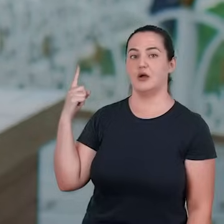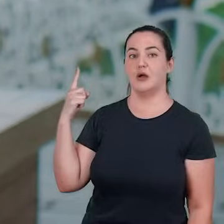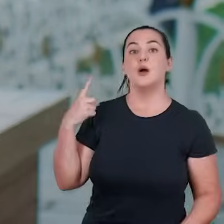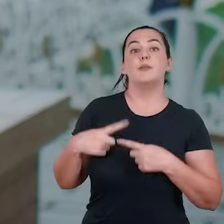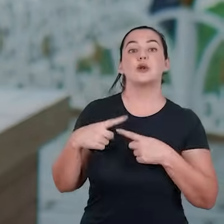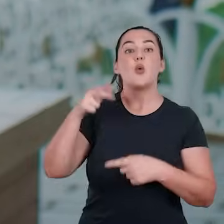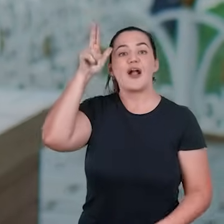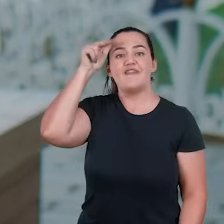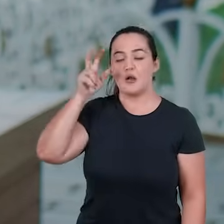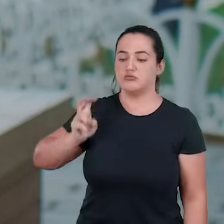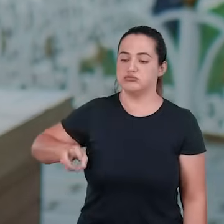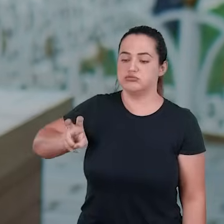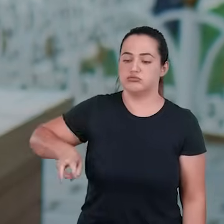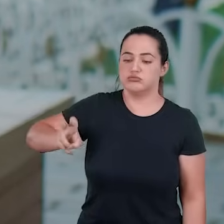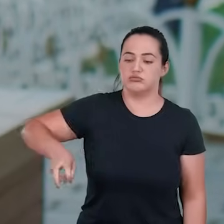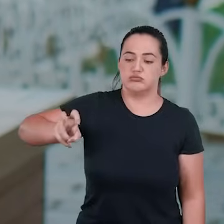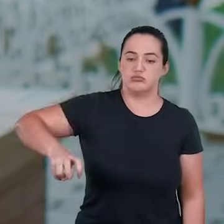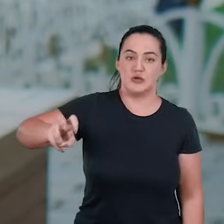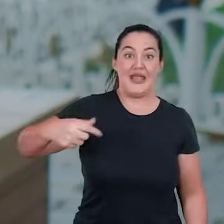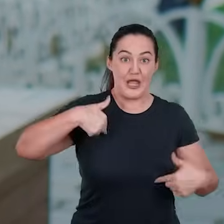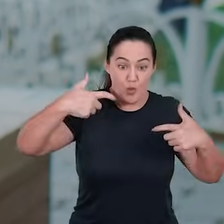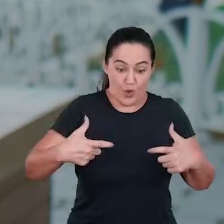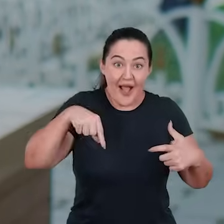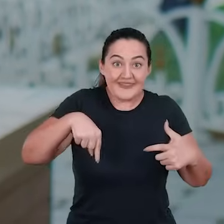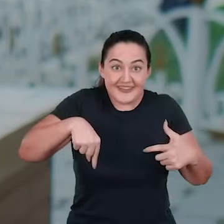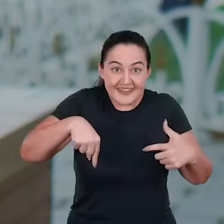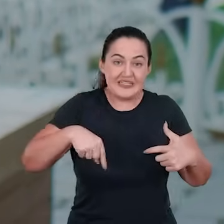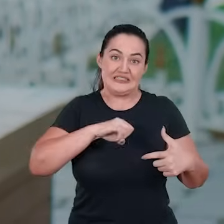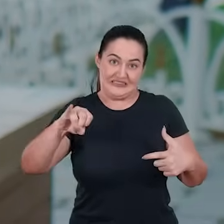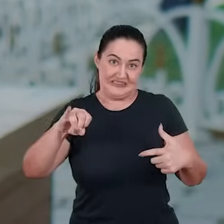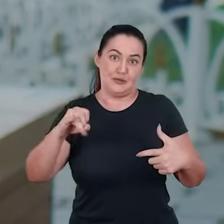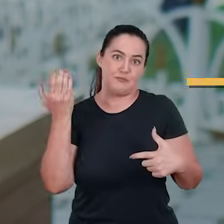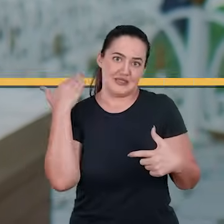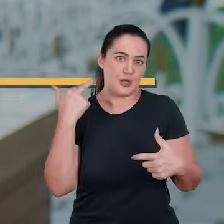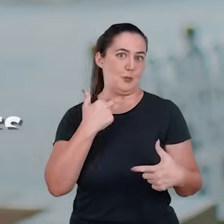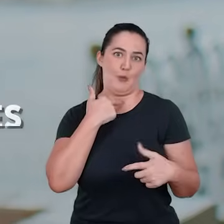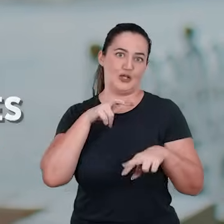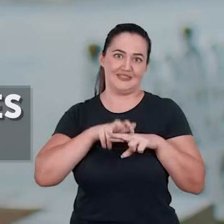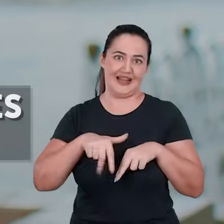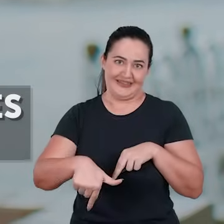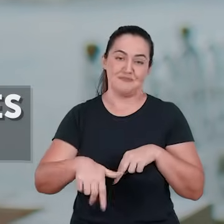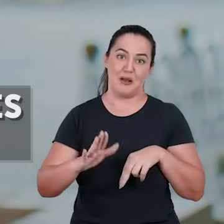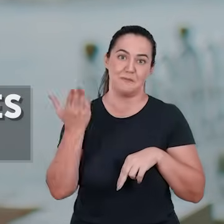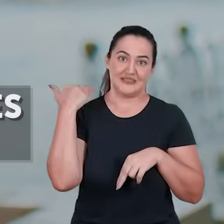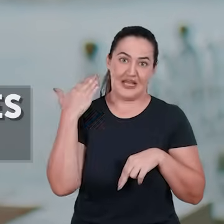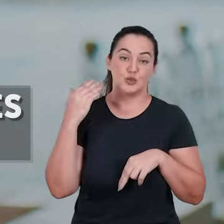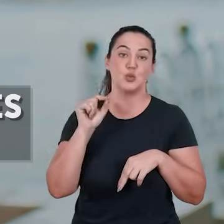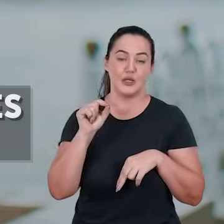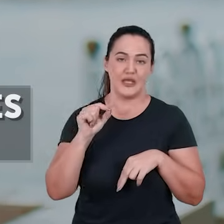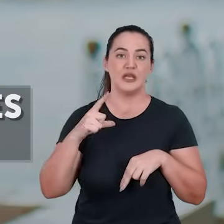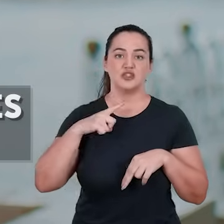o cavalo vinha correndo exatamente onde eu estou aqui. Se fosse no passado, não poderia estar aqui nesse lugar, porque os cavalos vinham